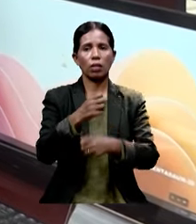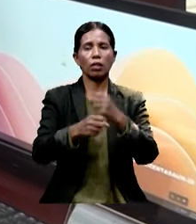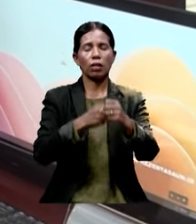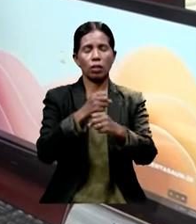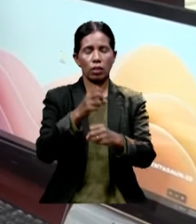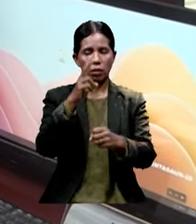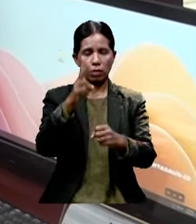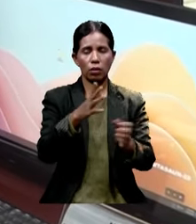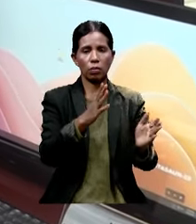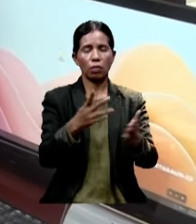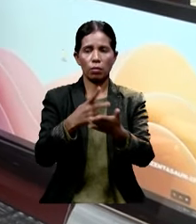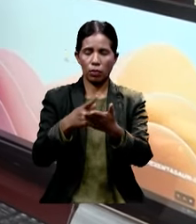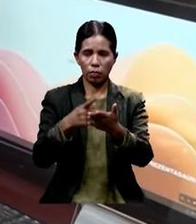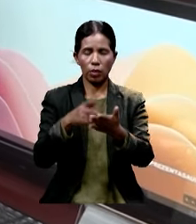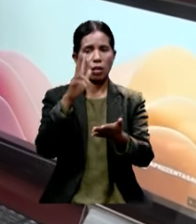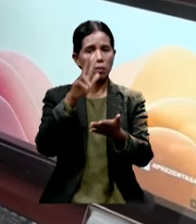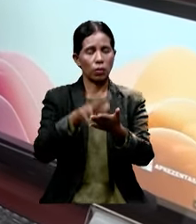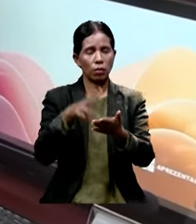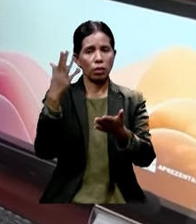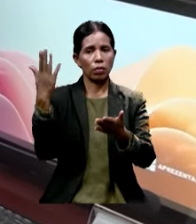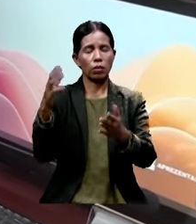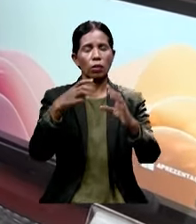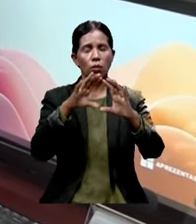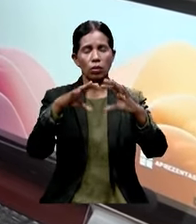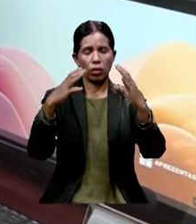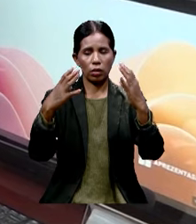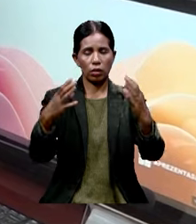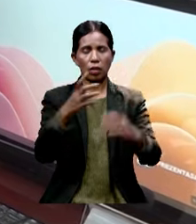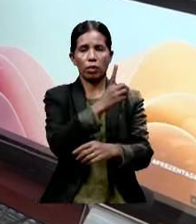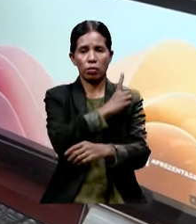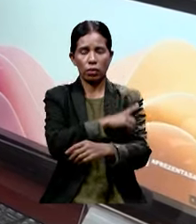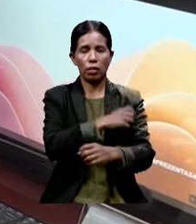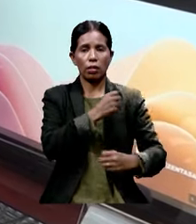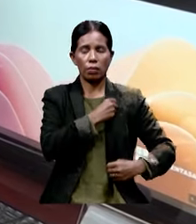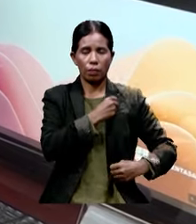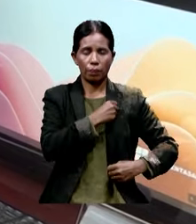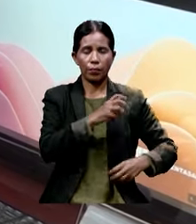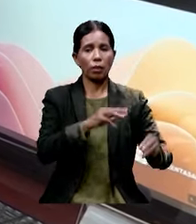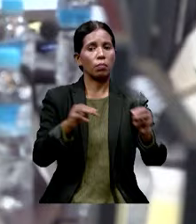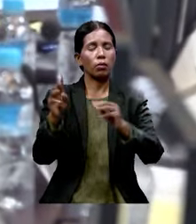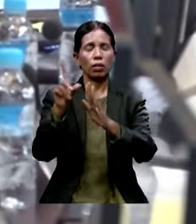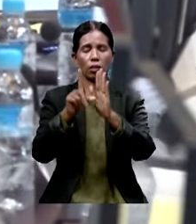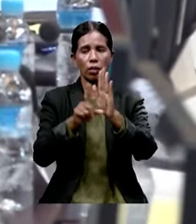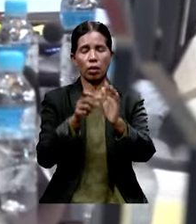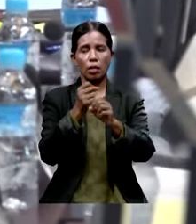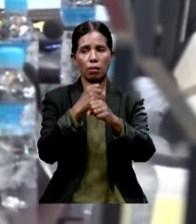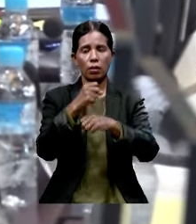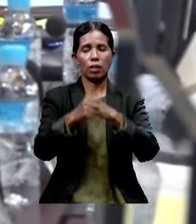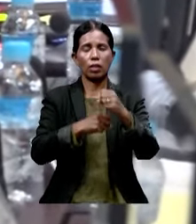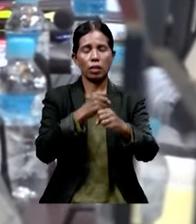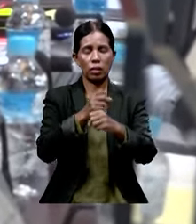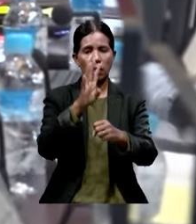ruatan tuir proposta nebe aprova o si Conselho Superior Defesa Militar nian. Alteração irane halo besik tinan hat ha